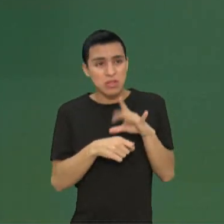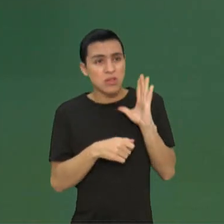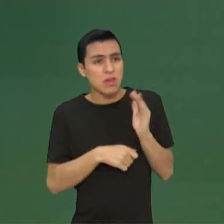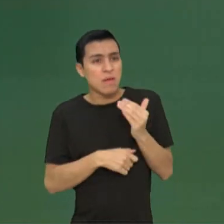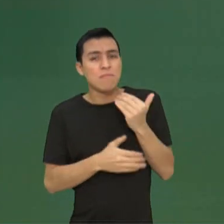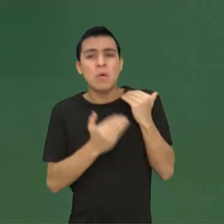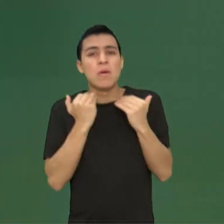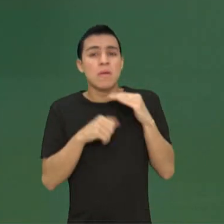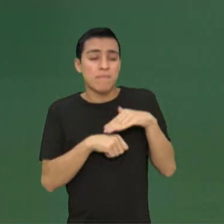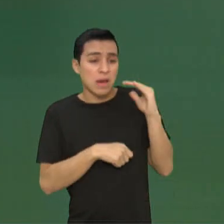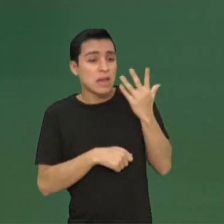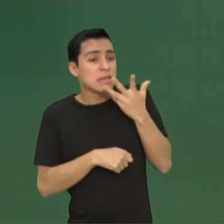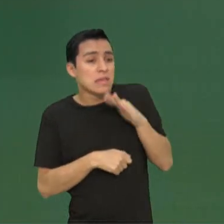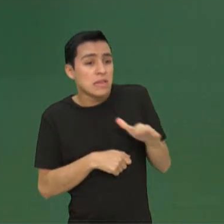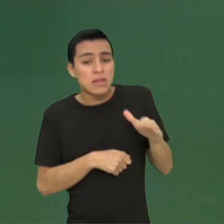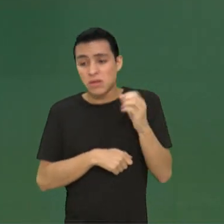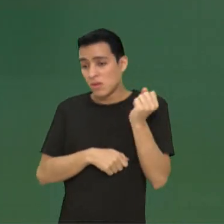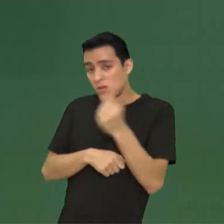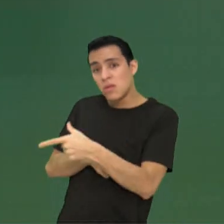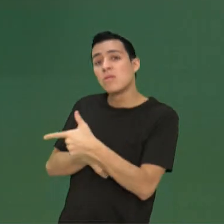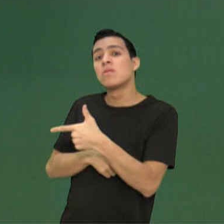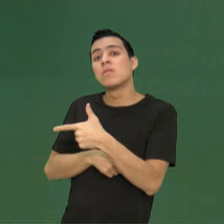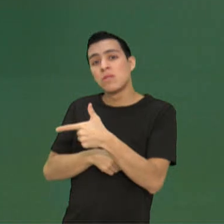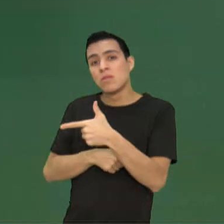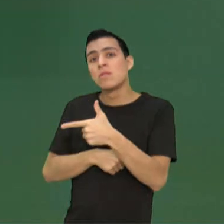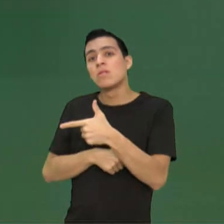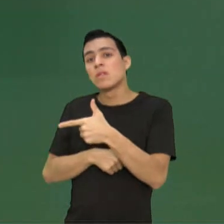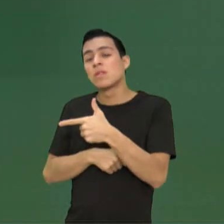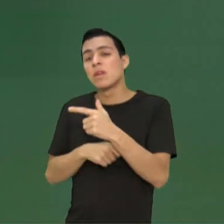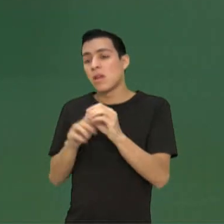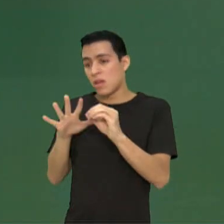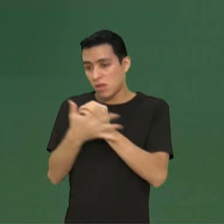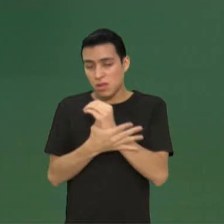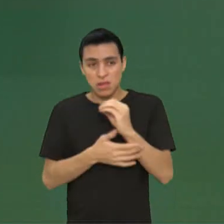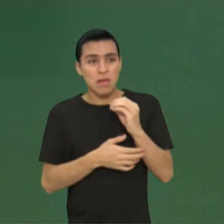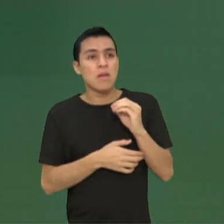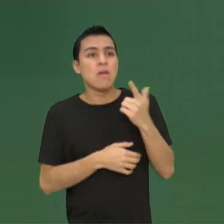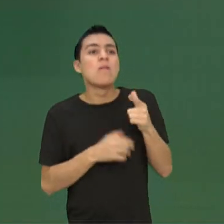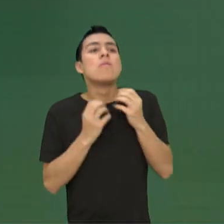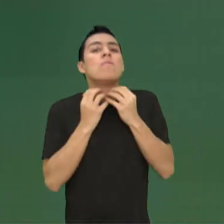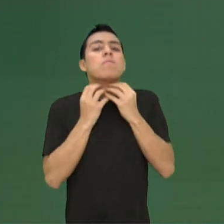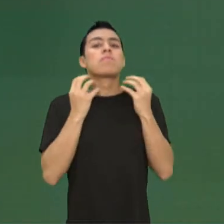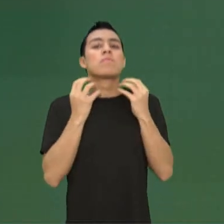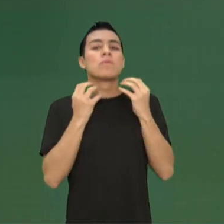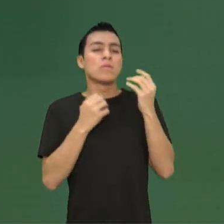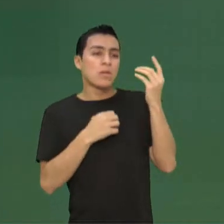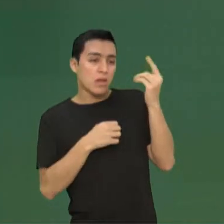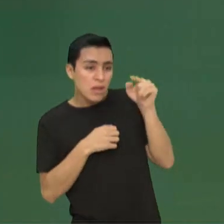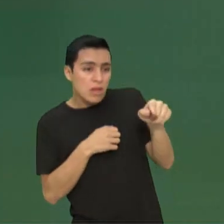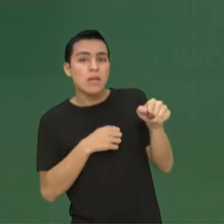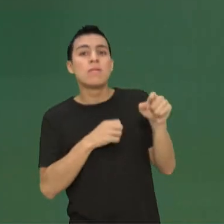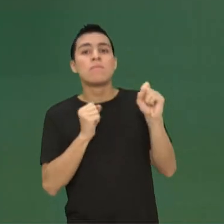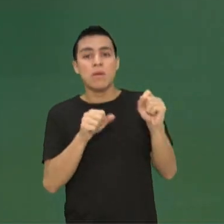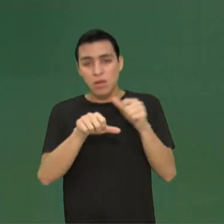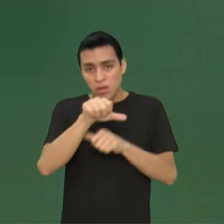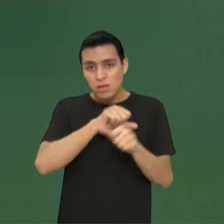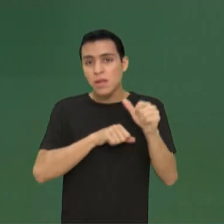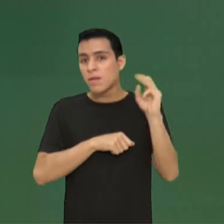muito mais crianças do que o coronavírus matou nesse ano. Cachumba, que é uma das formas mais comuns de se tornar uma